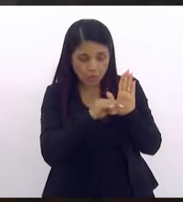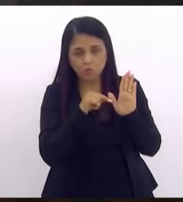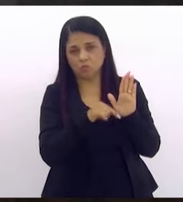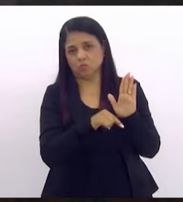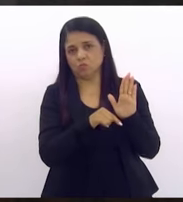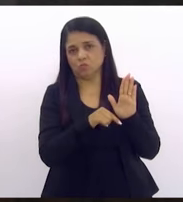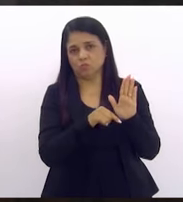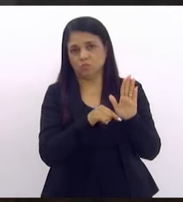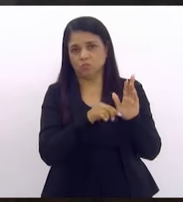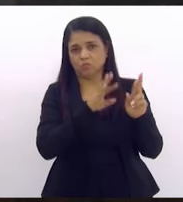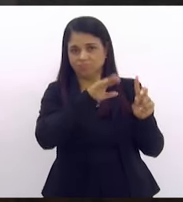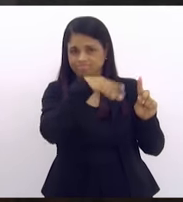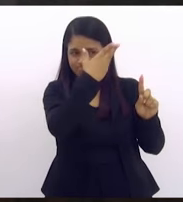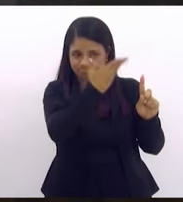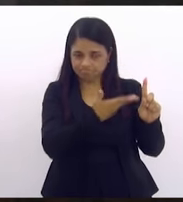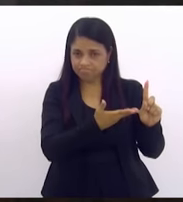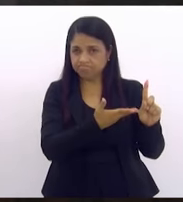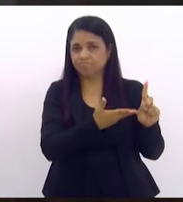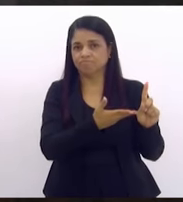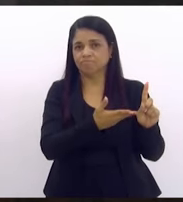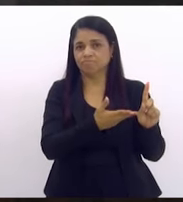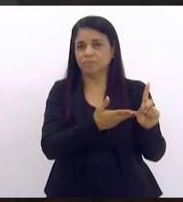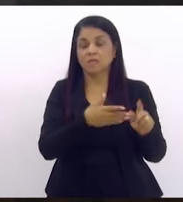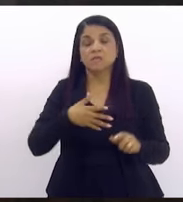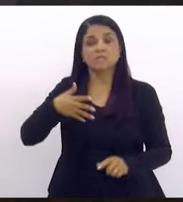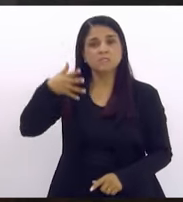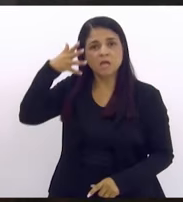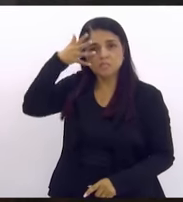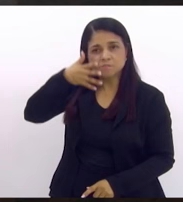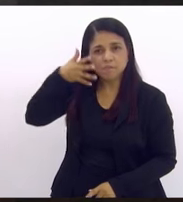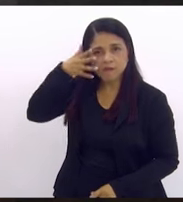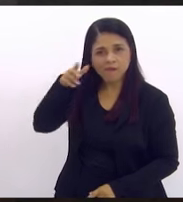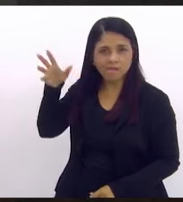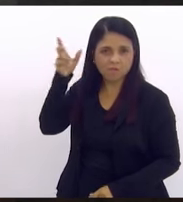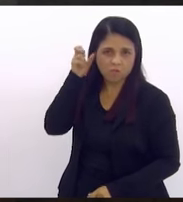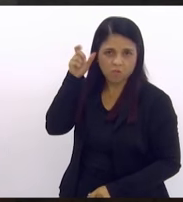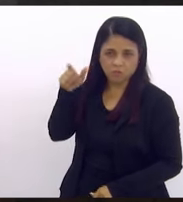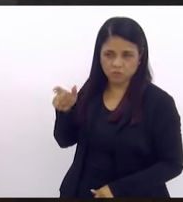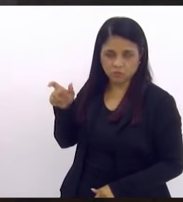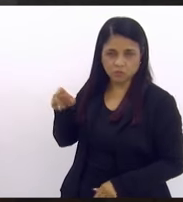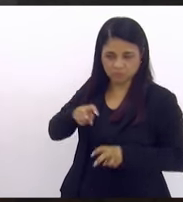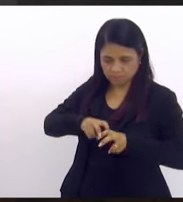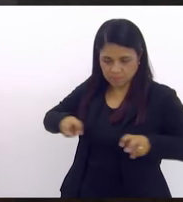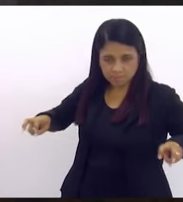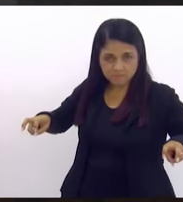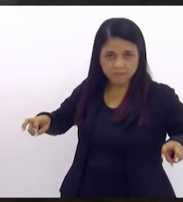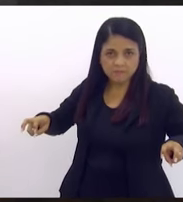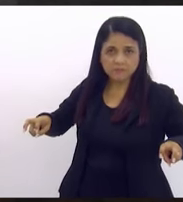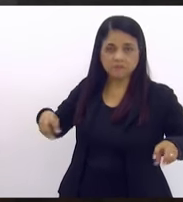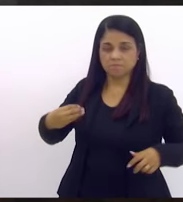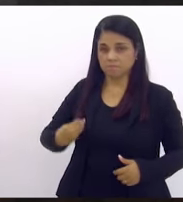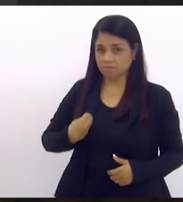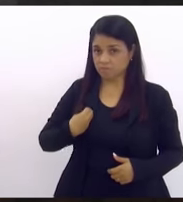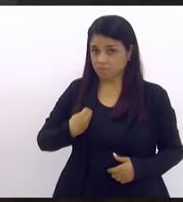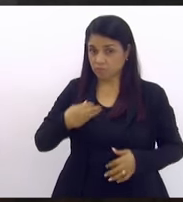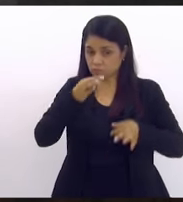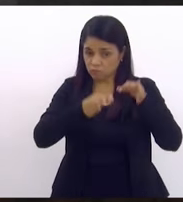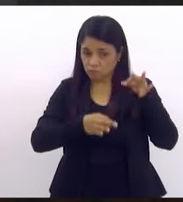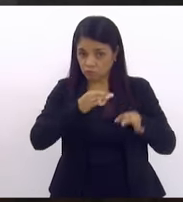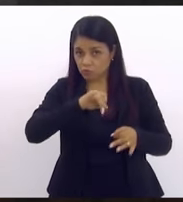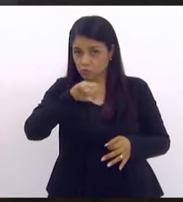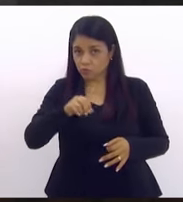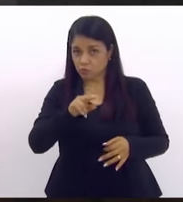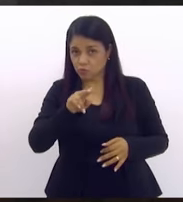quando eu vejo aqui as palavras daqueles que convivem com o senhor e que conviveram com o juiz com o professor com